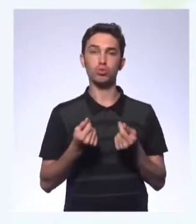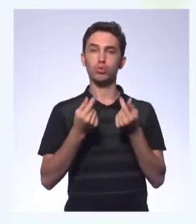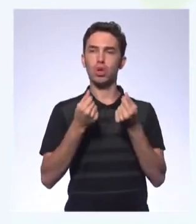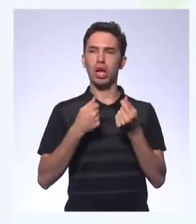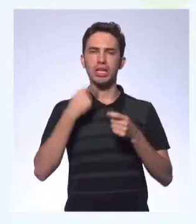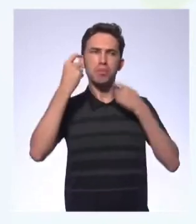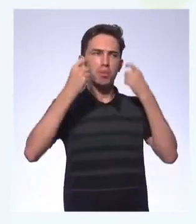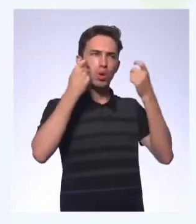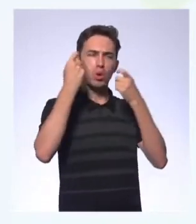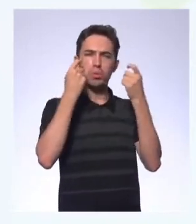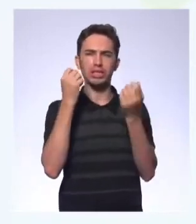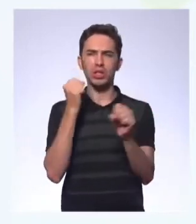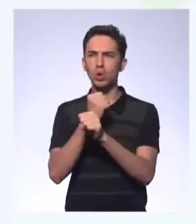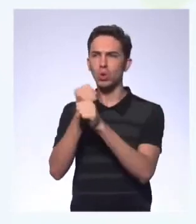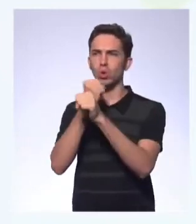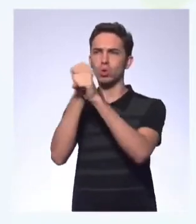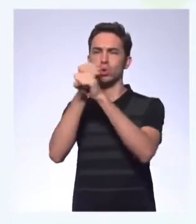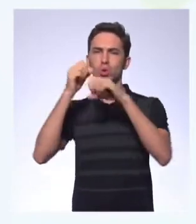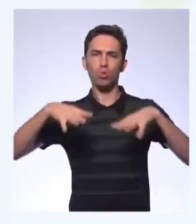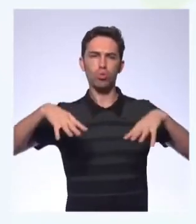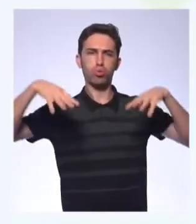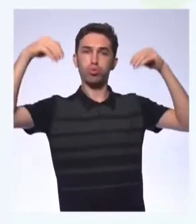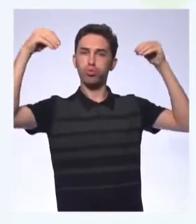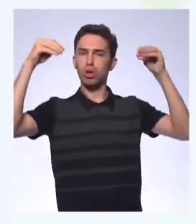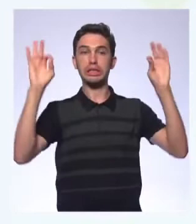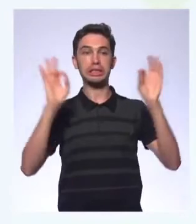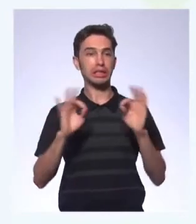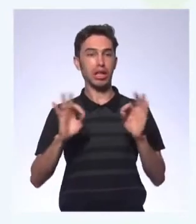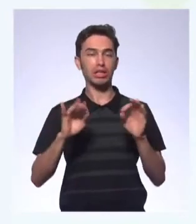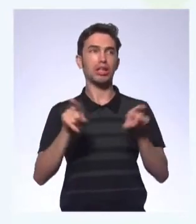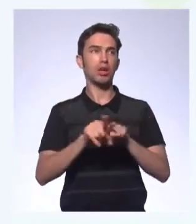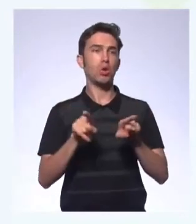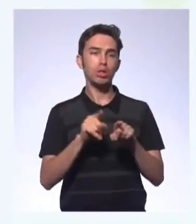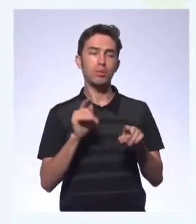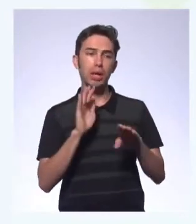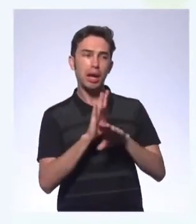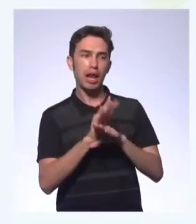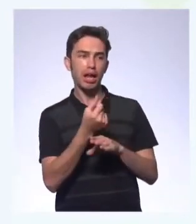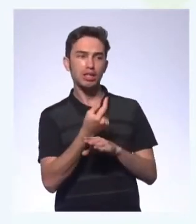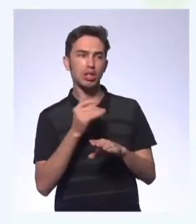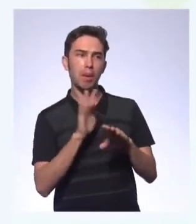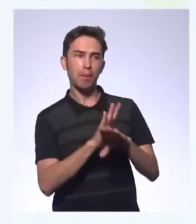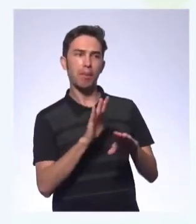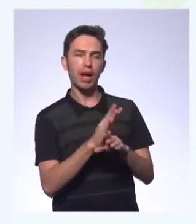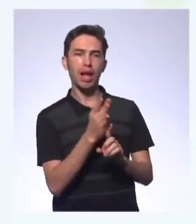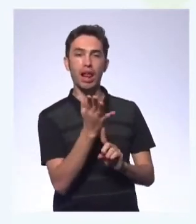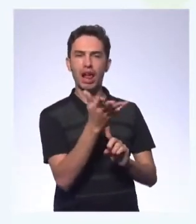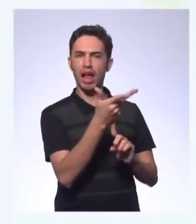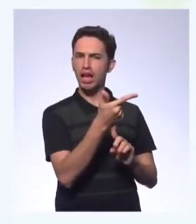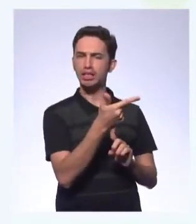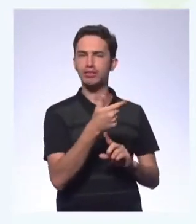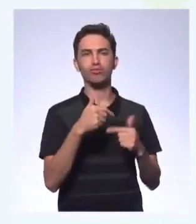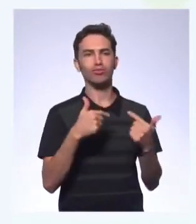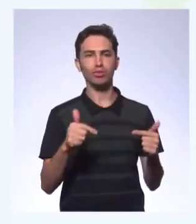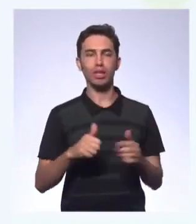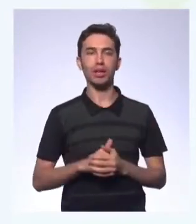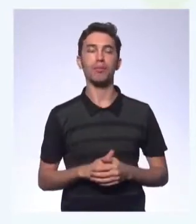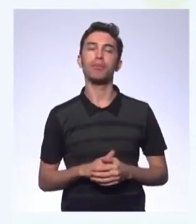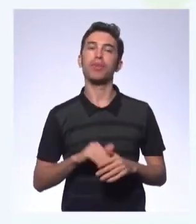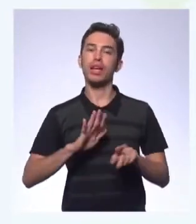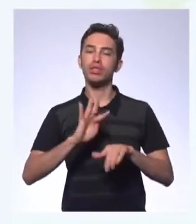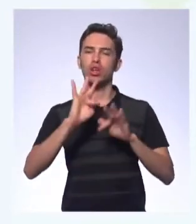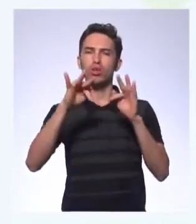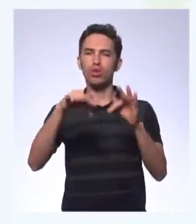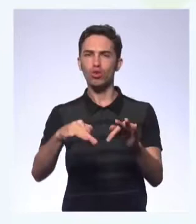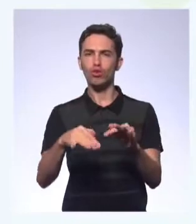construir palácios ou patrocinar as artes profanas, senão no fim do período.